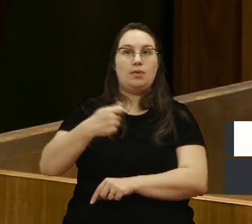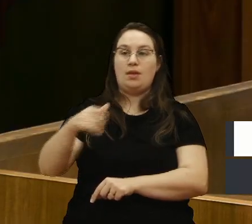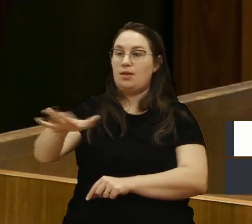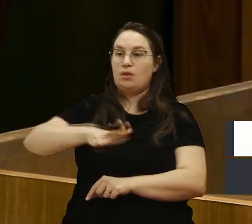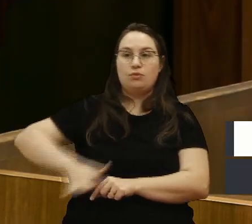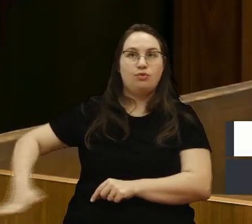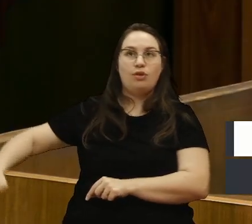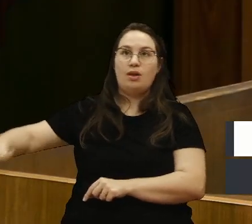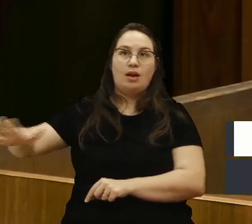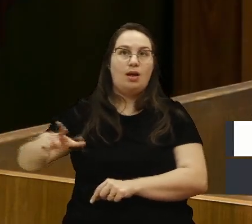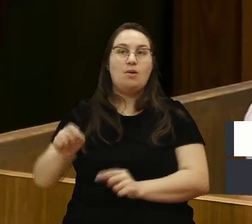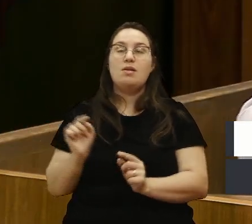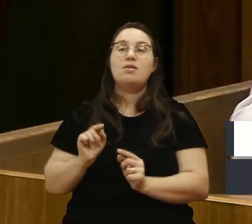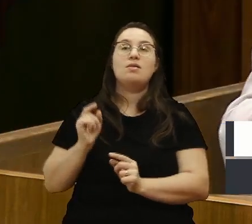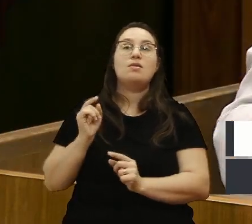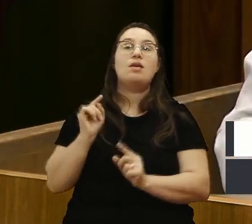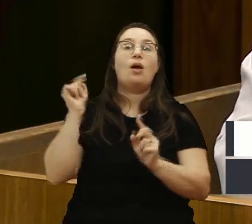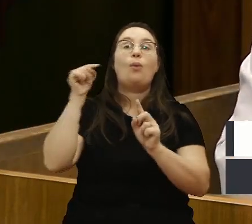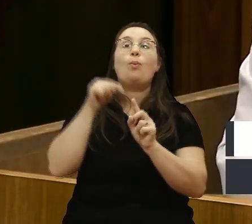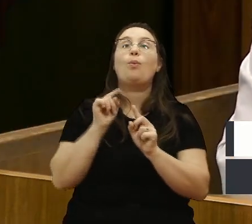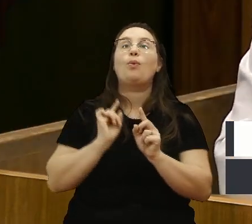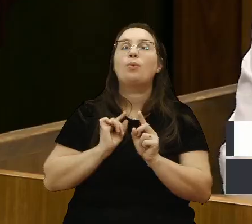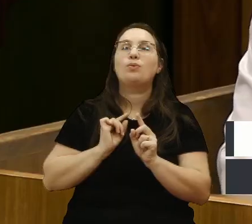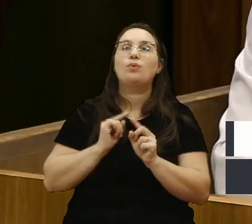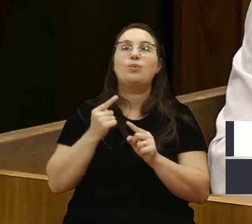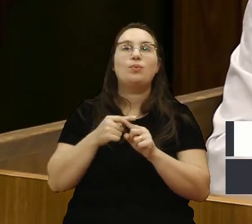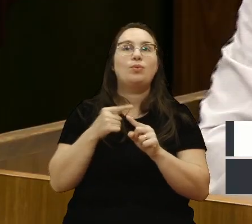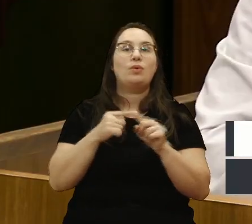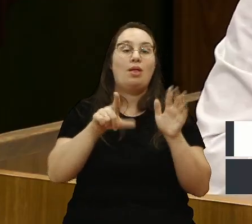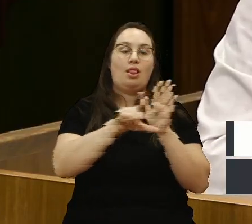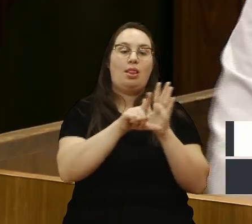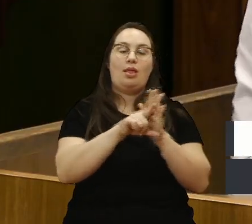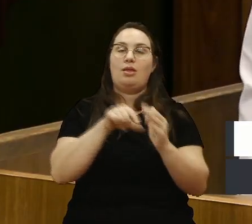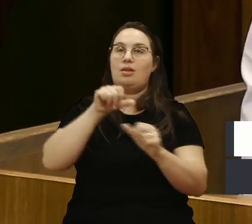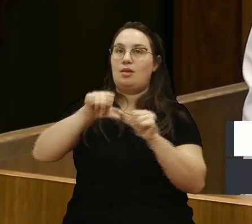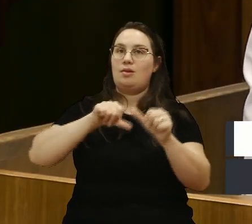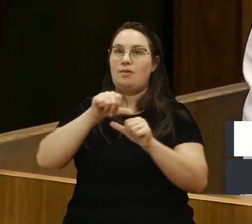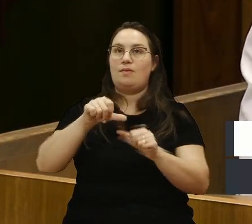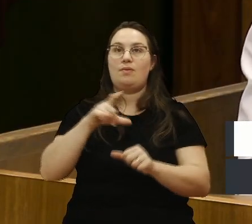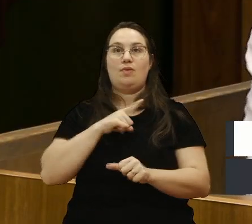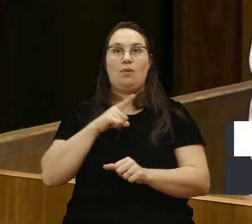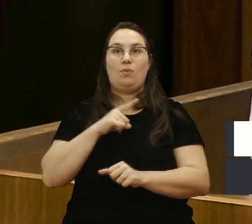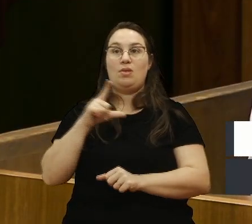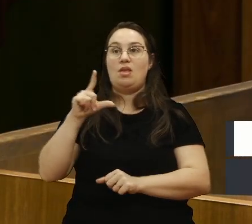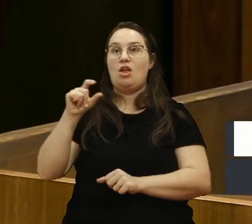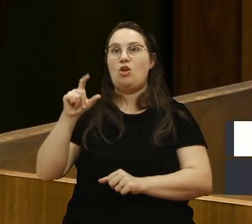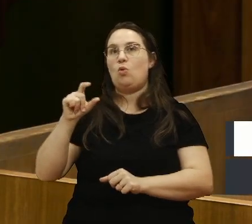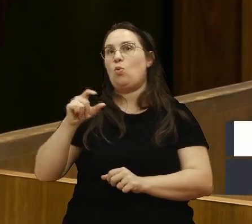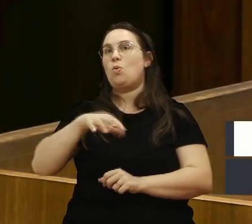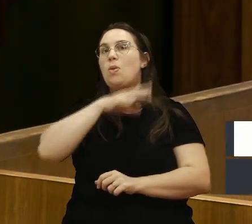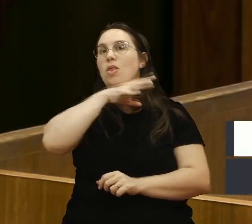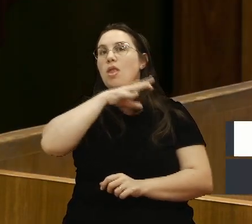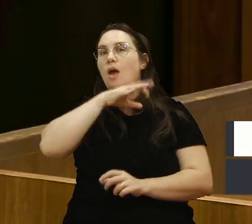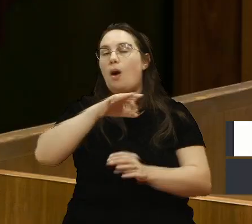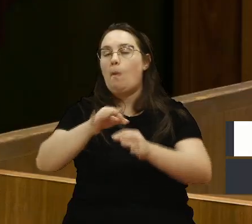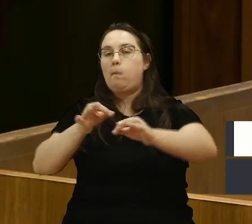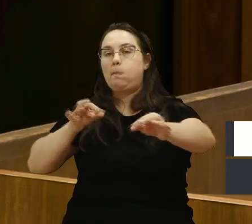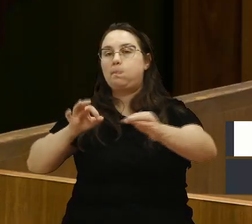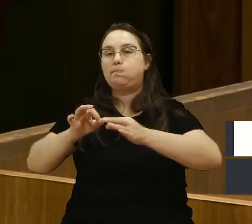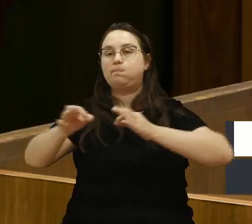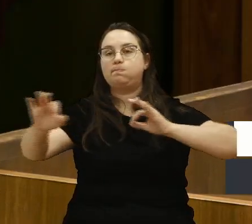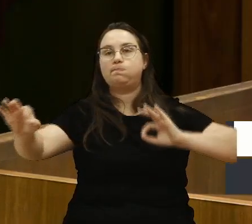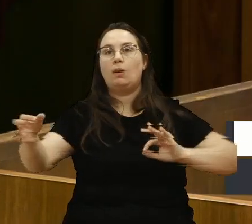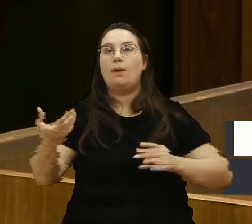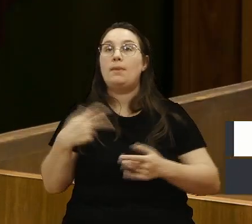geral. Esse é o ponto. A lei tem que ser mudada. Por quê? Se eu tenho 100 hectares, eu sei que 30 e poucos hectares eu